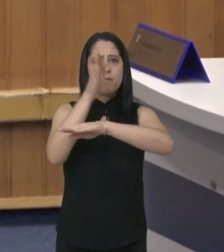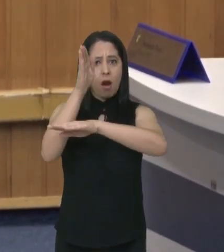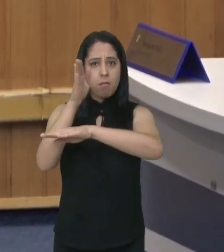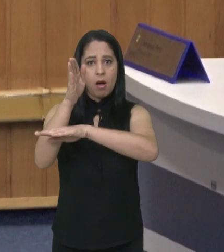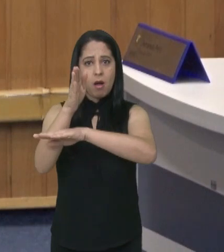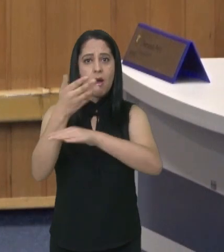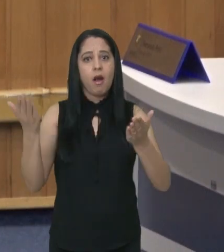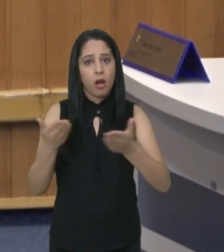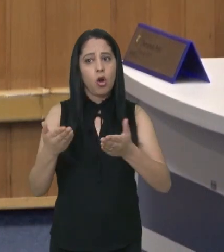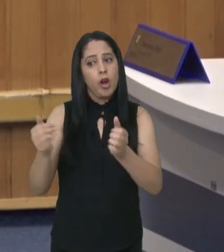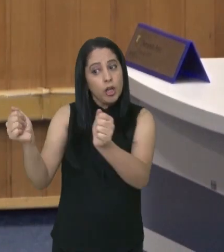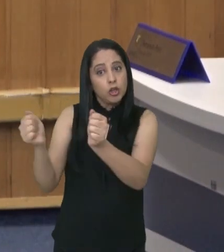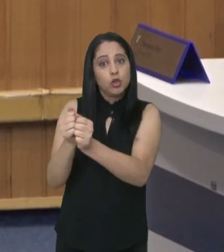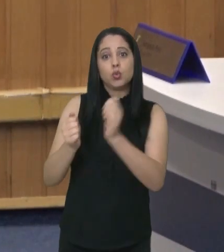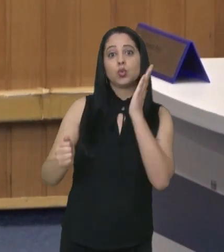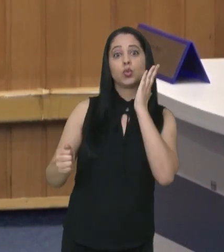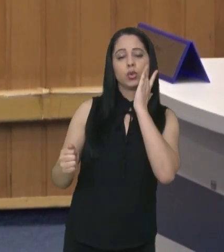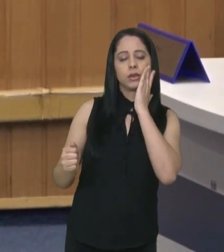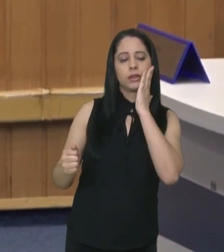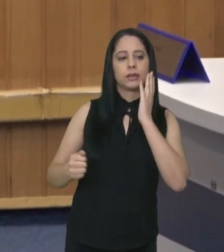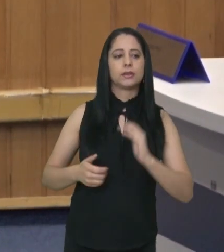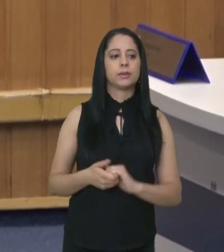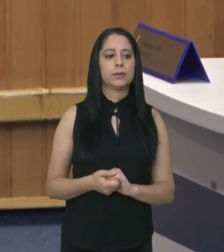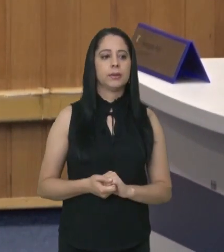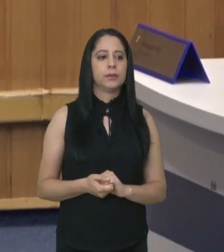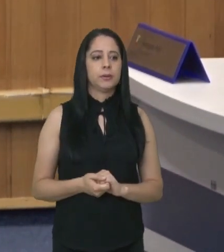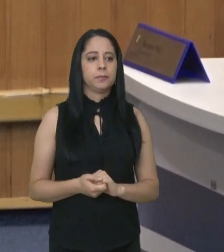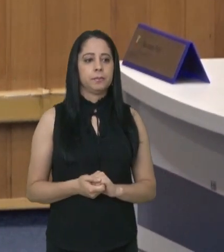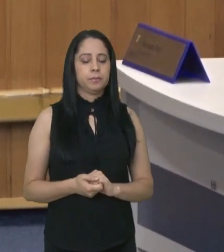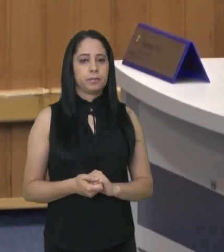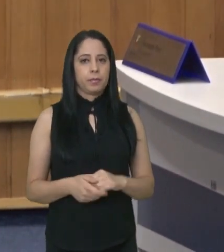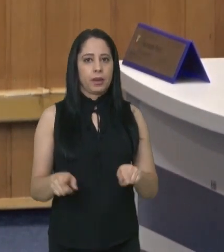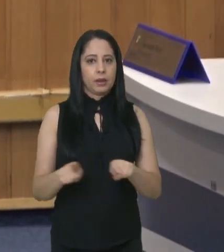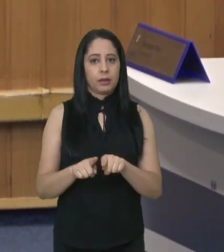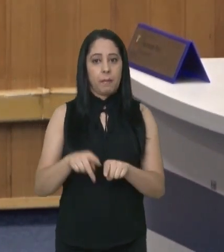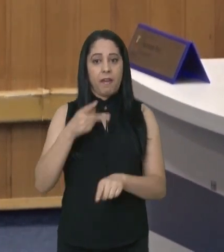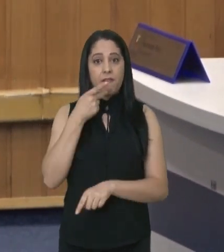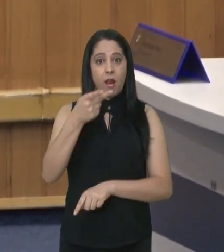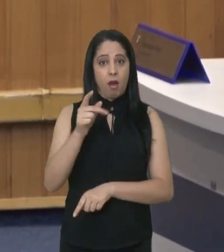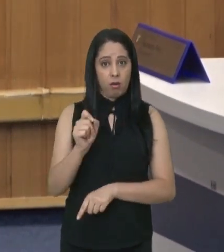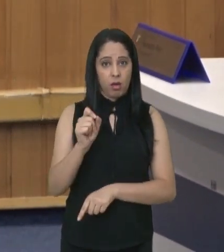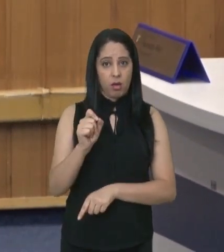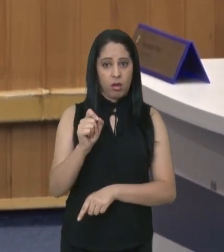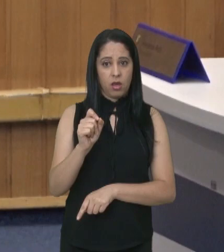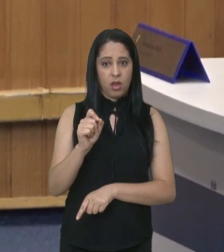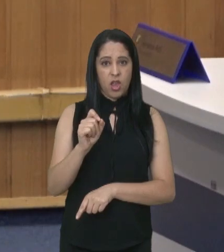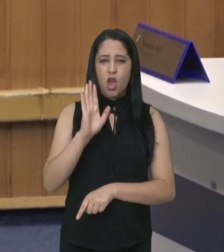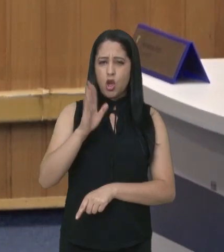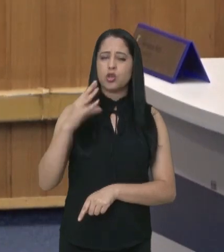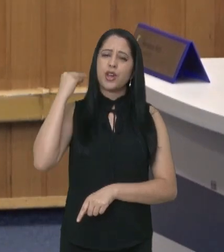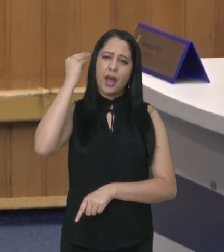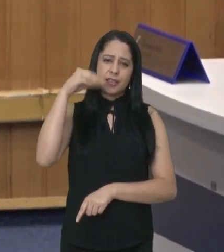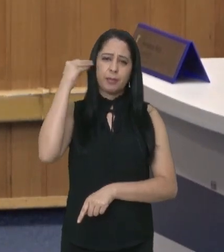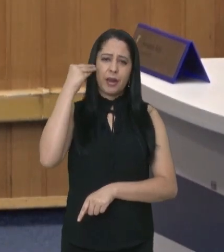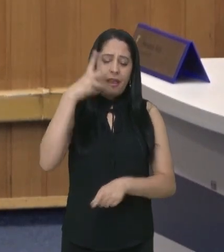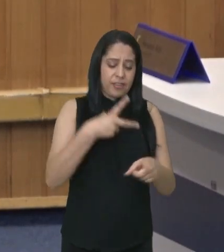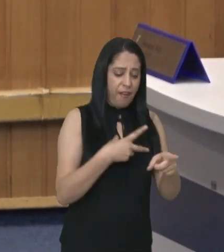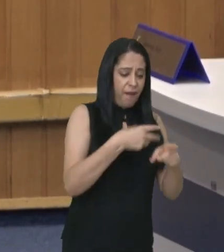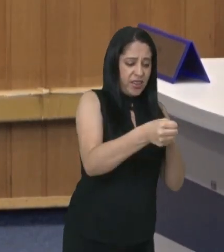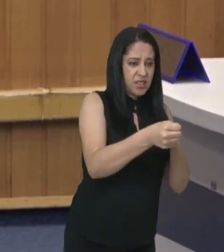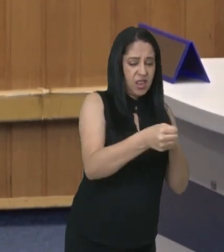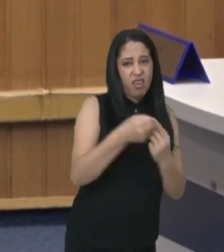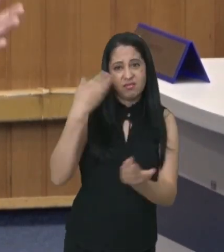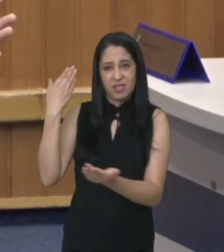o Tarcísio. E também dizer, senhor presidente, que eu já tive experiências de vitórias e derrotas.